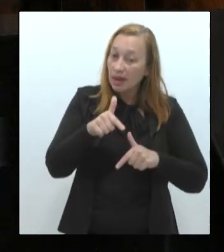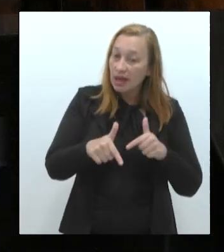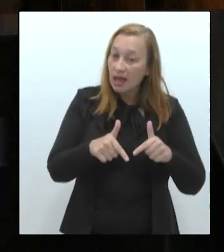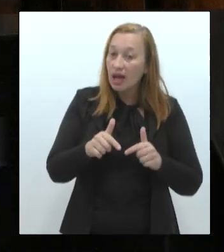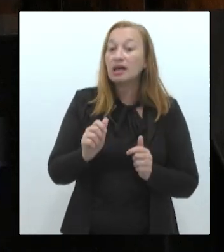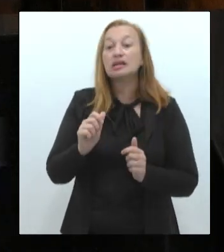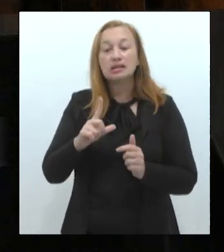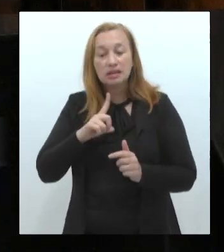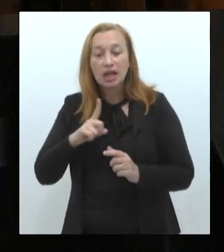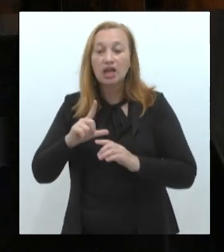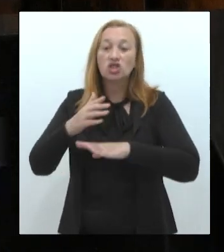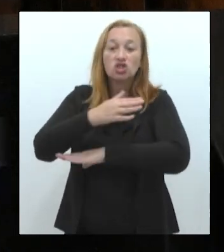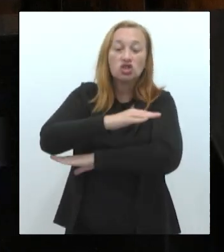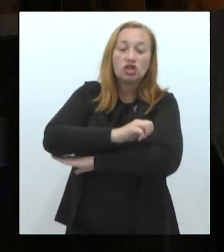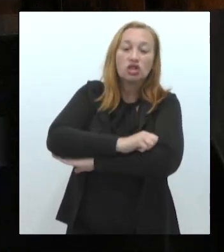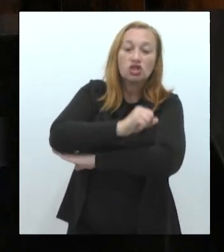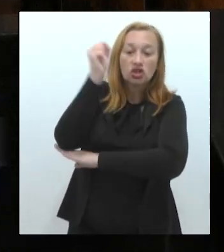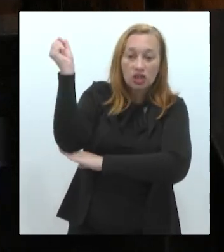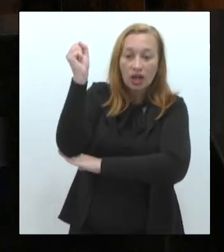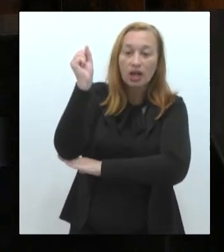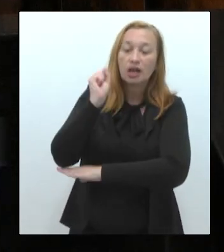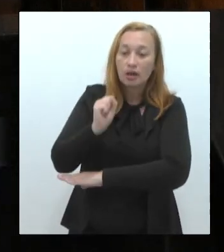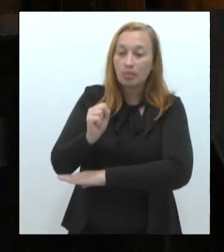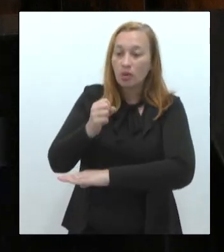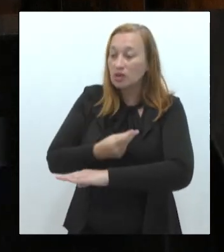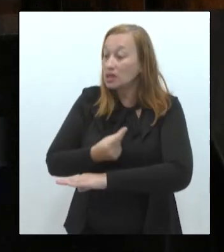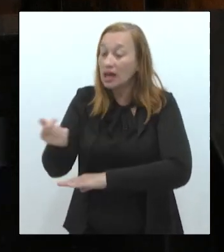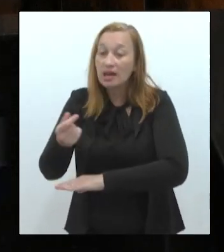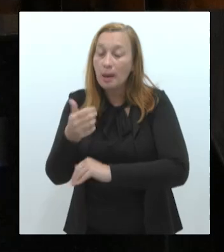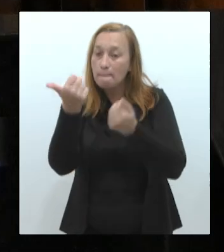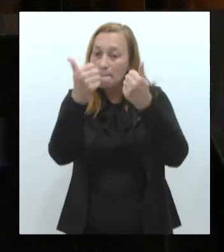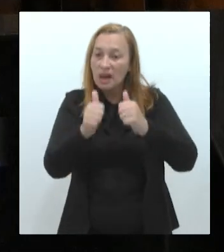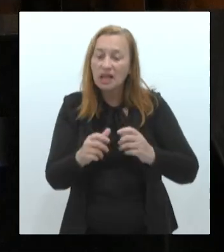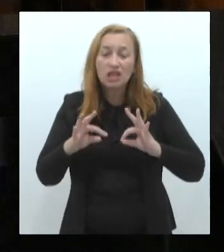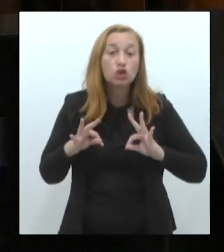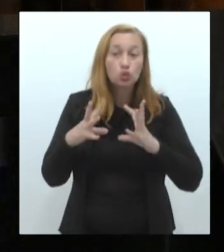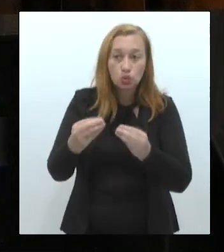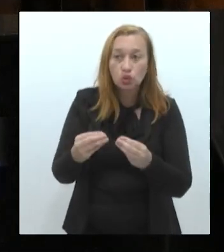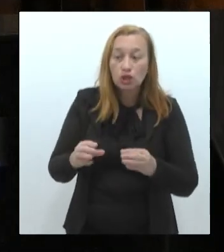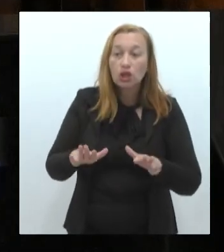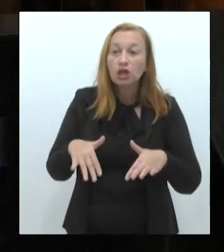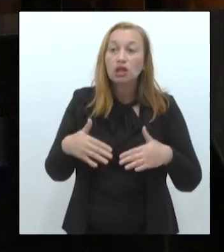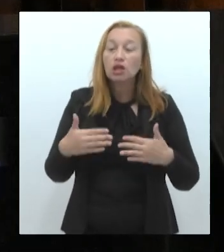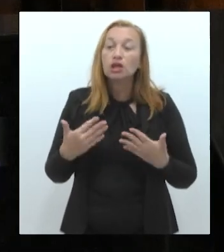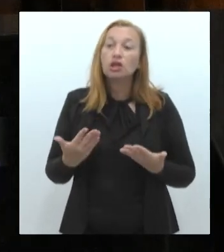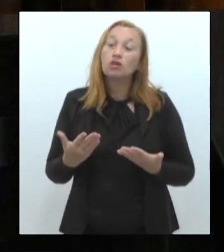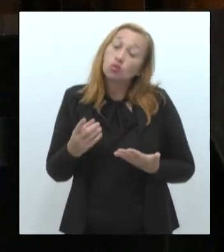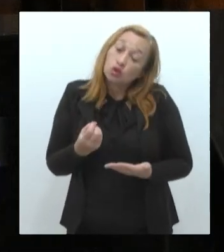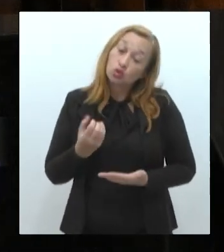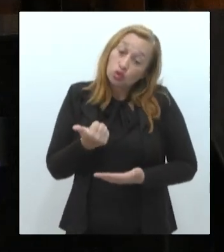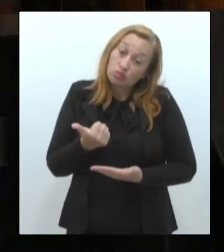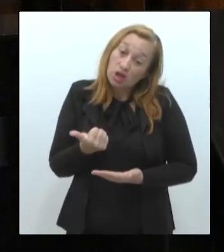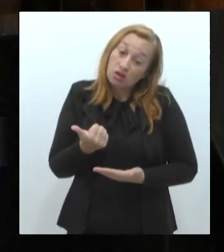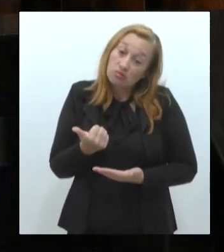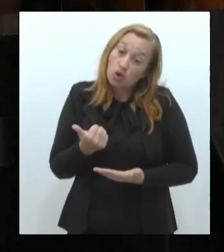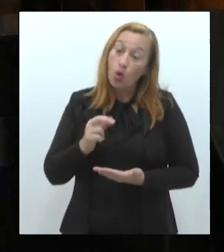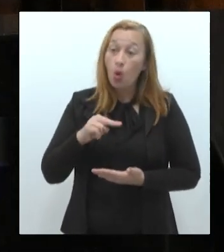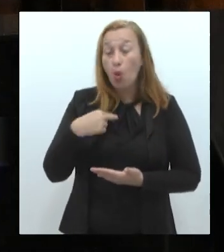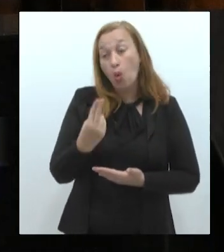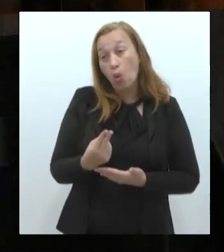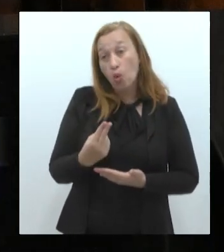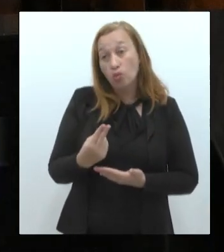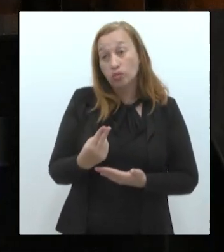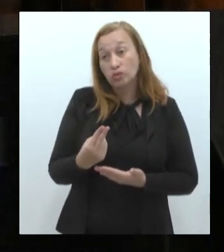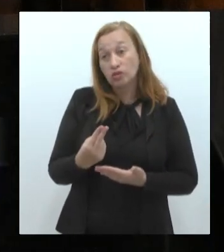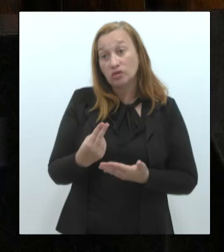tem janelas que possam as pessoas sair, analisa tudo. E quando está tudo bem, ou faz uma série